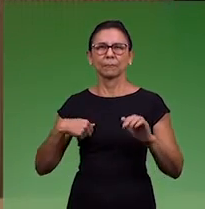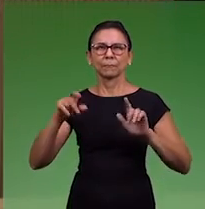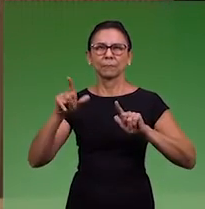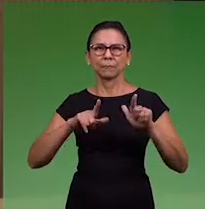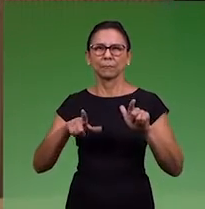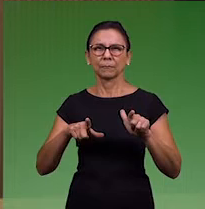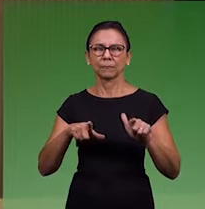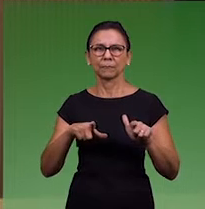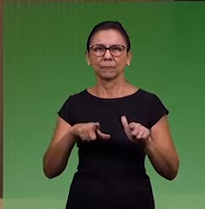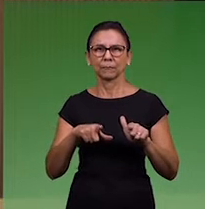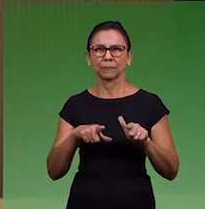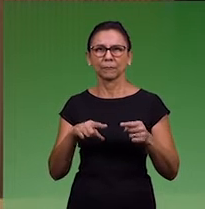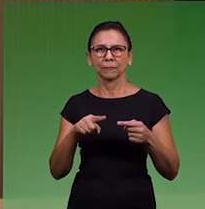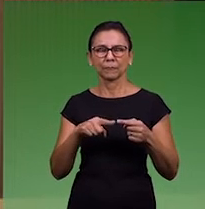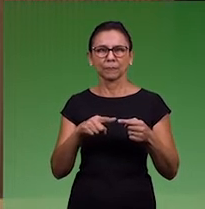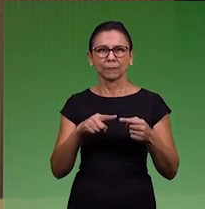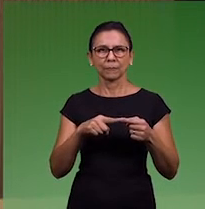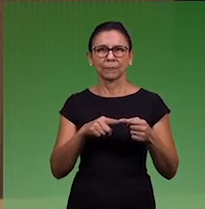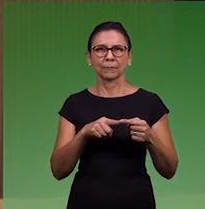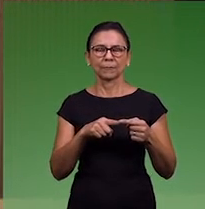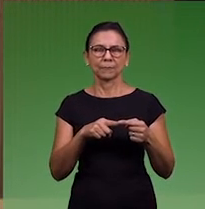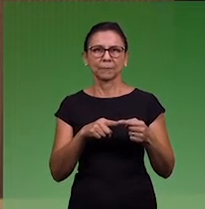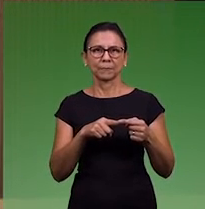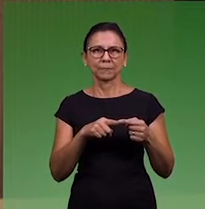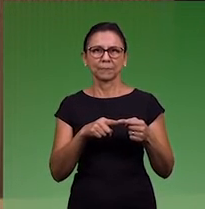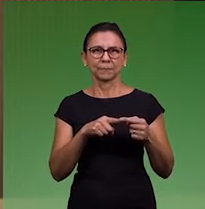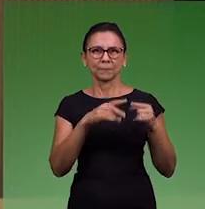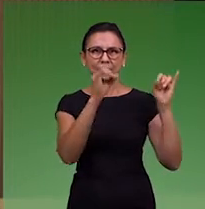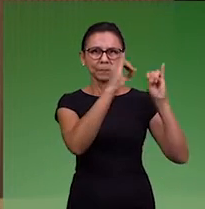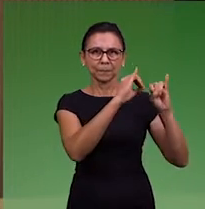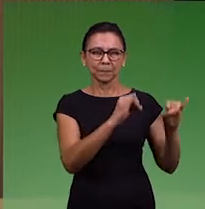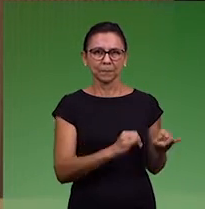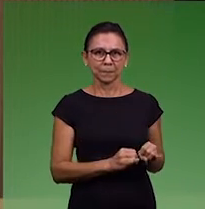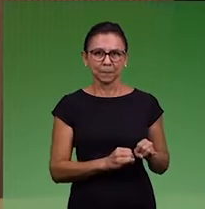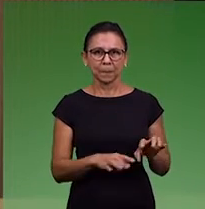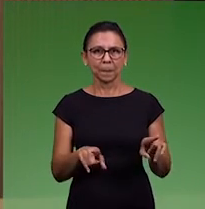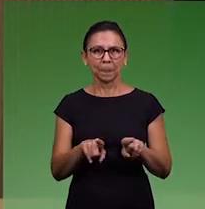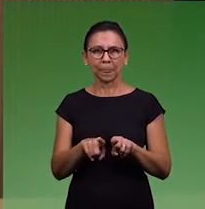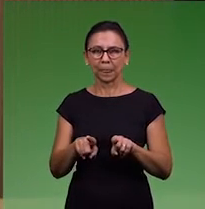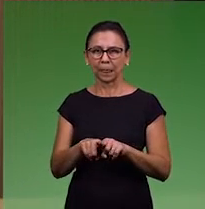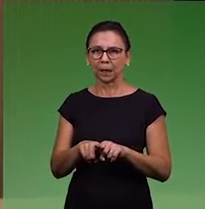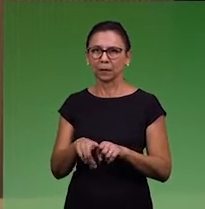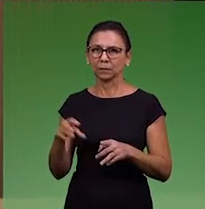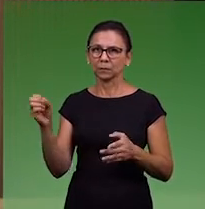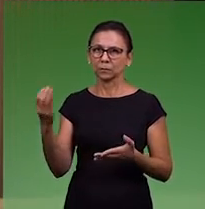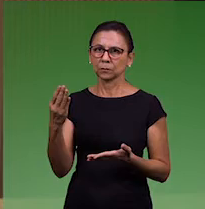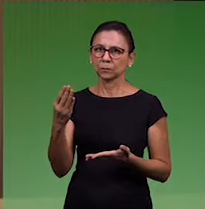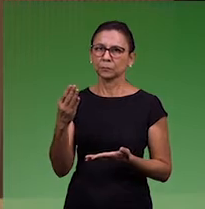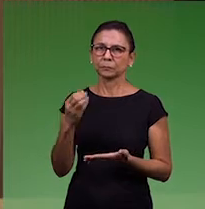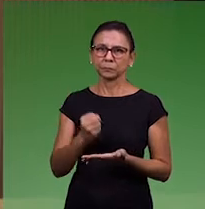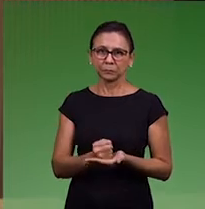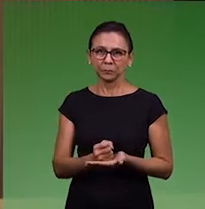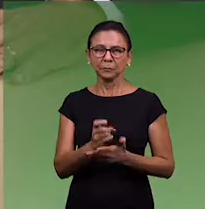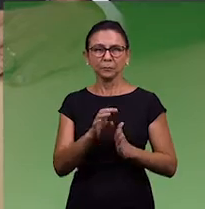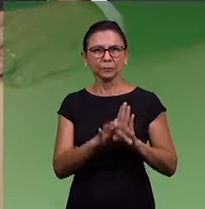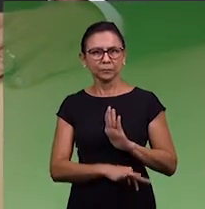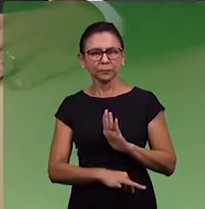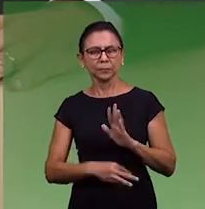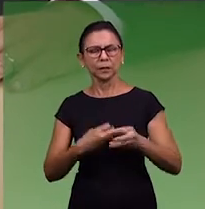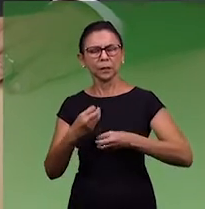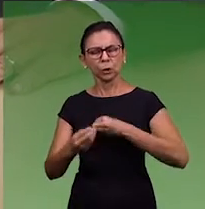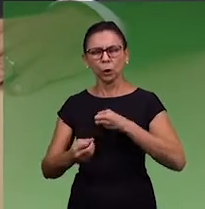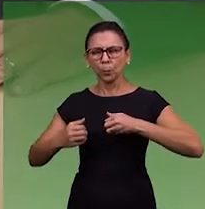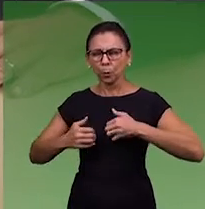Testamento. E agora lemos um texto no Novo Testamento. A pergunta é, como foi introduzida a doutrina bíblica